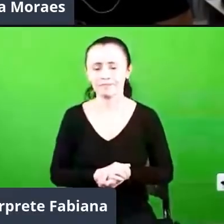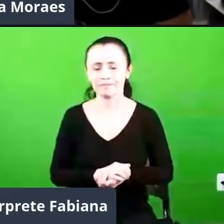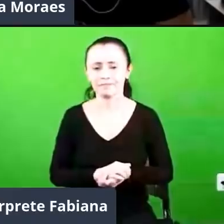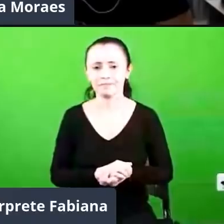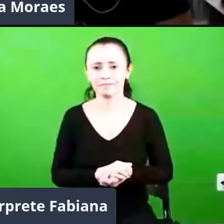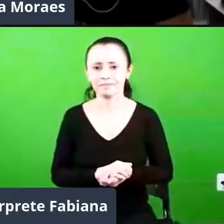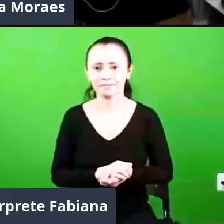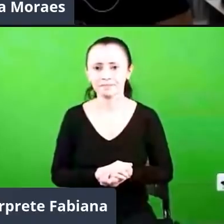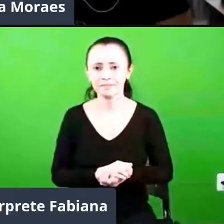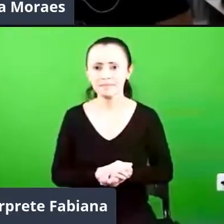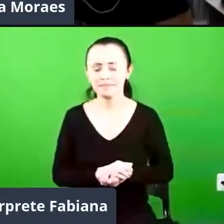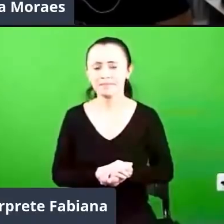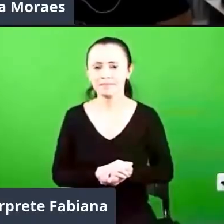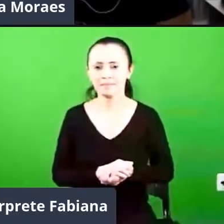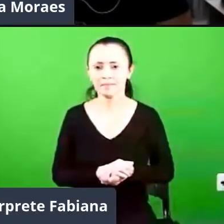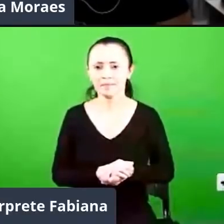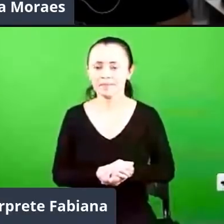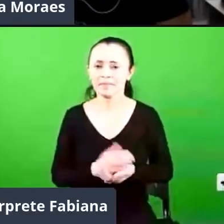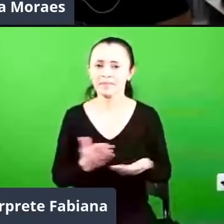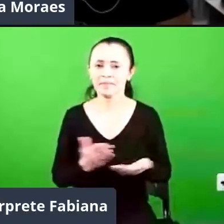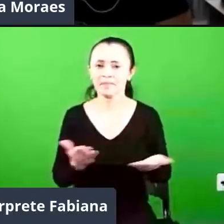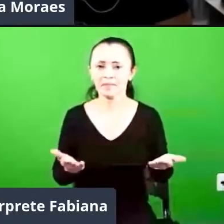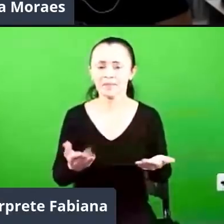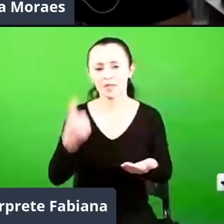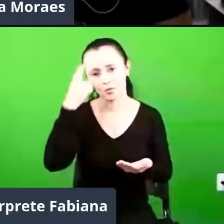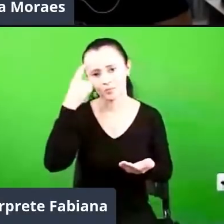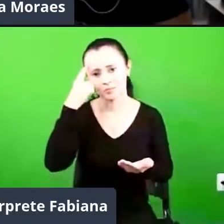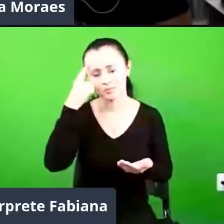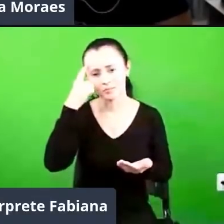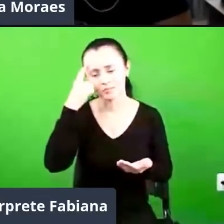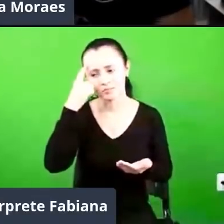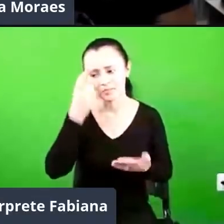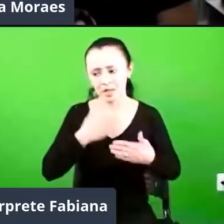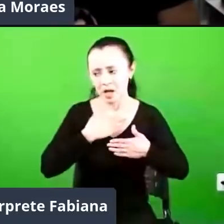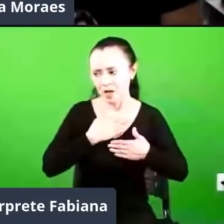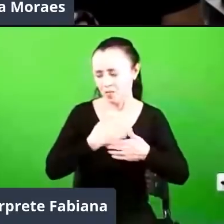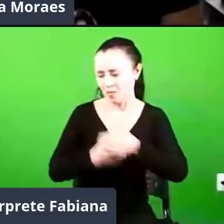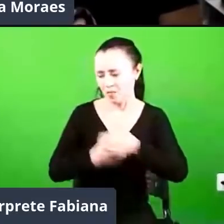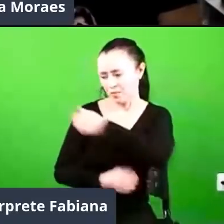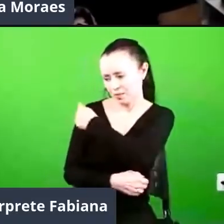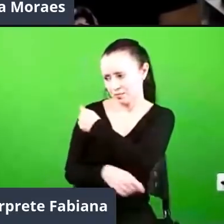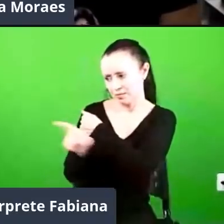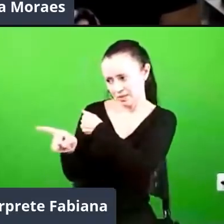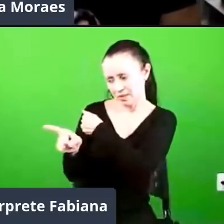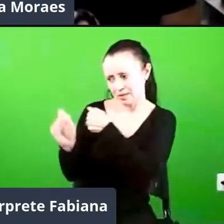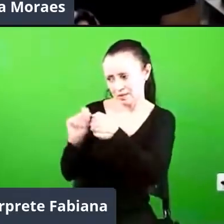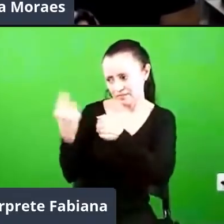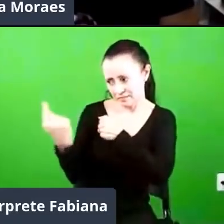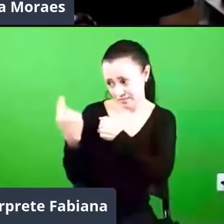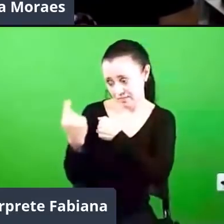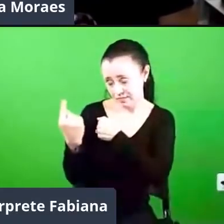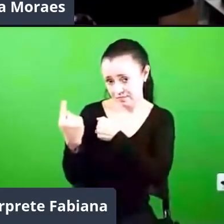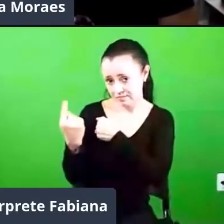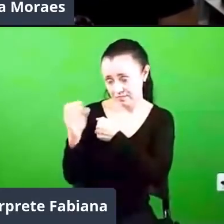Eu não, realmente, fica aquela coisa, será que é o meu aluno que está fazendo sozinho? Será que tem alguém ali do